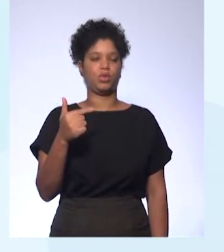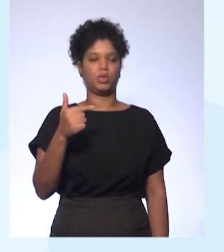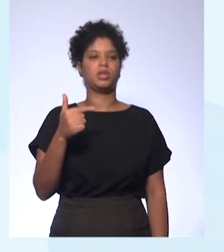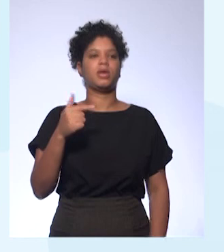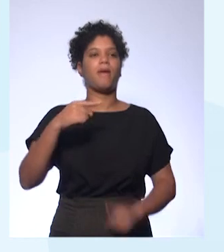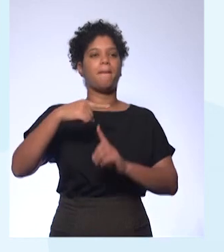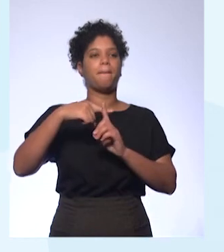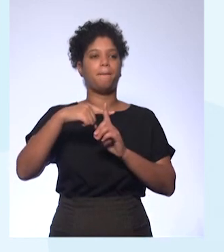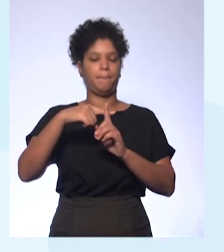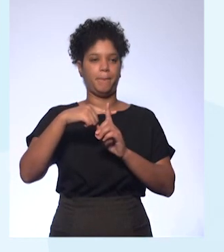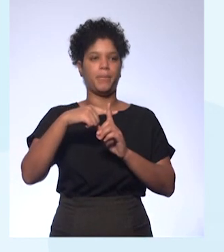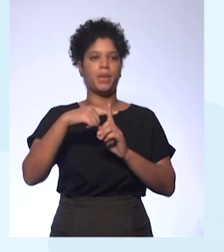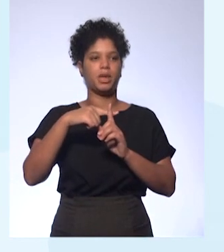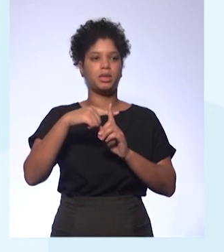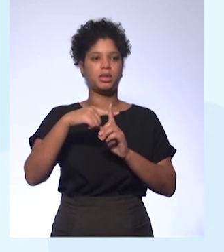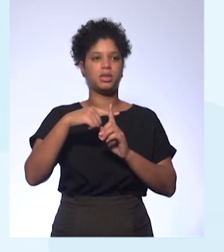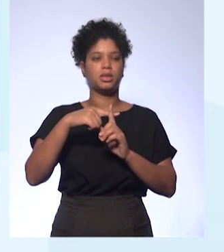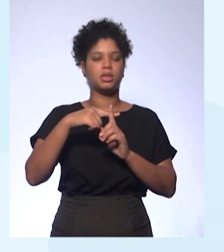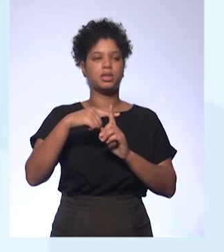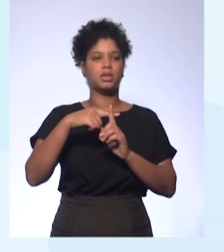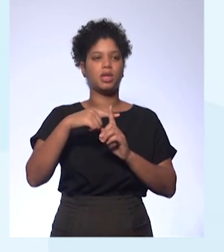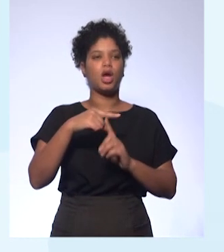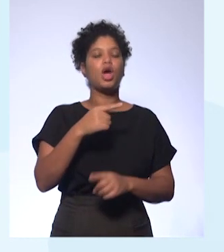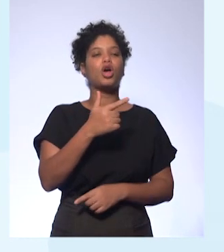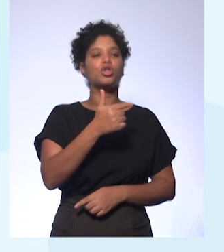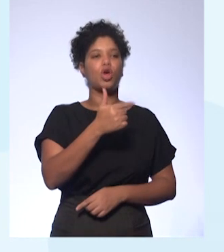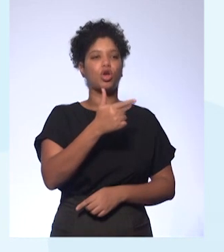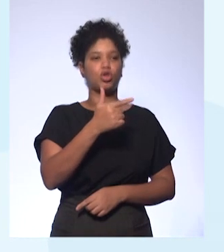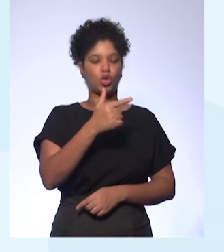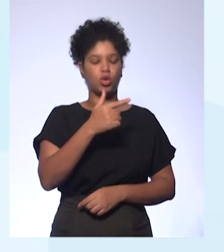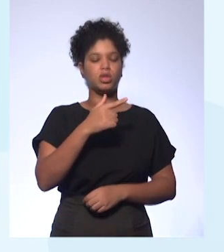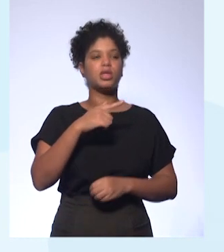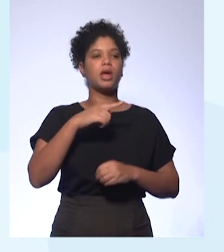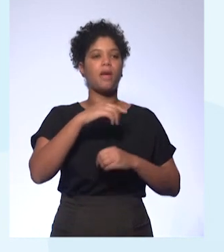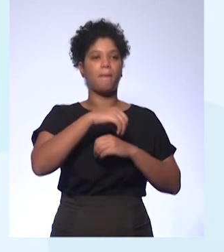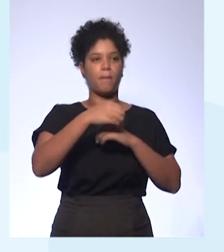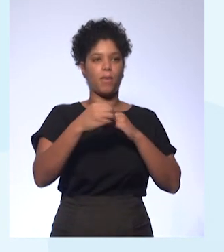192, mais 12 moléculas de